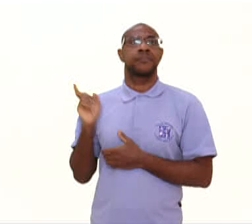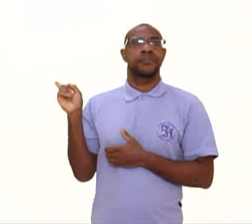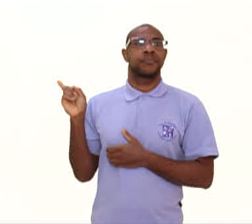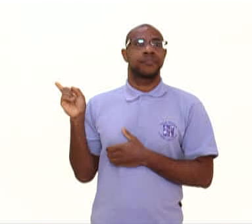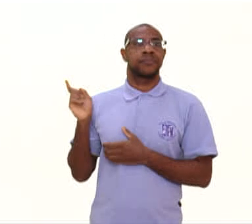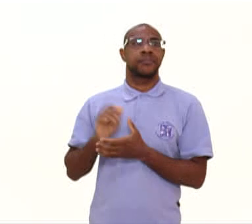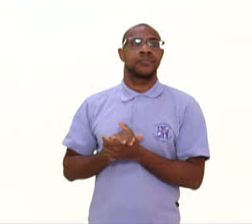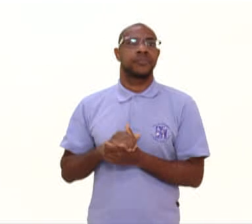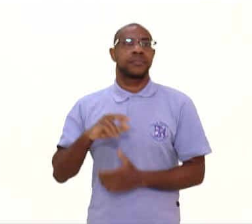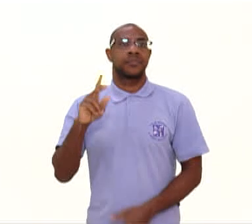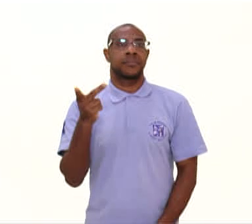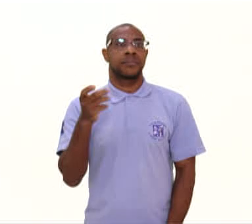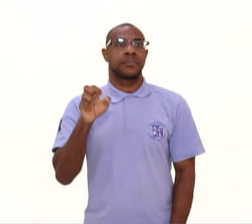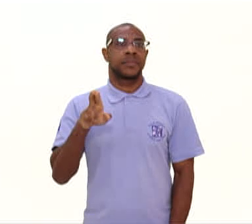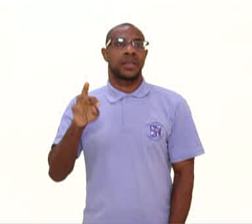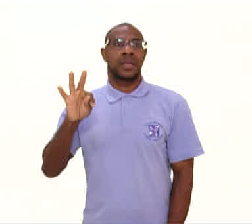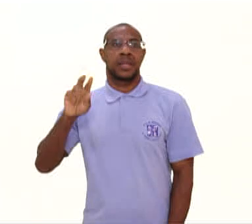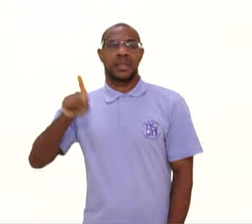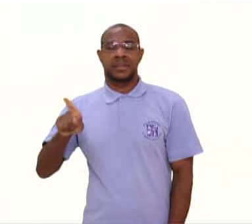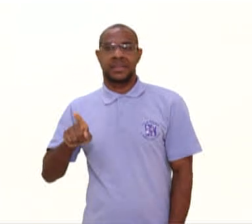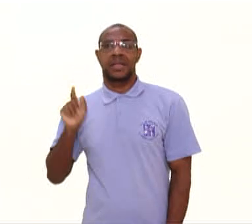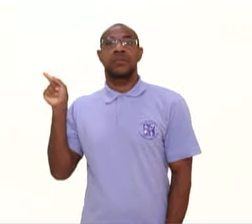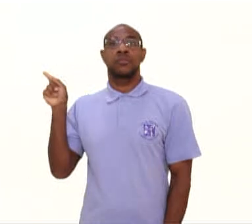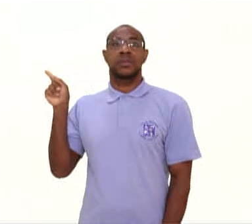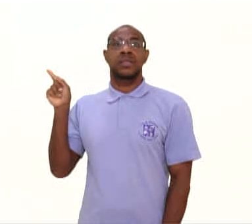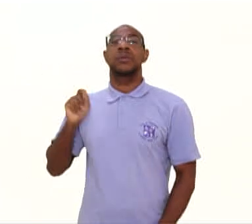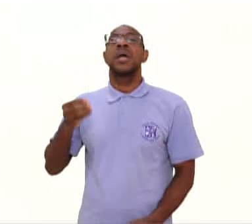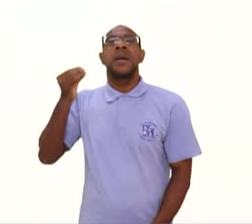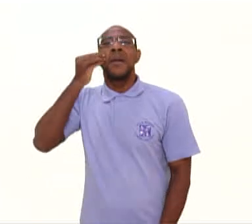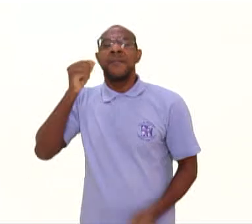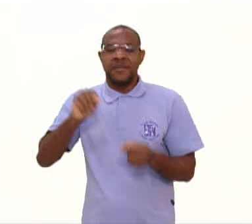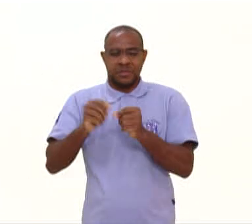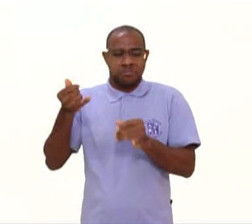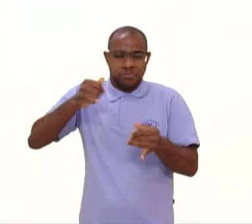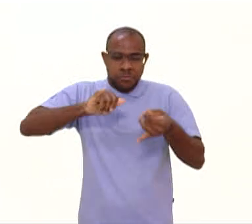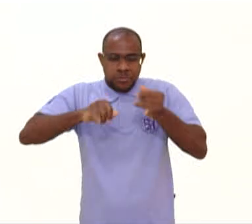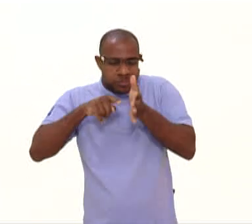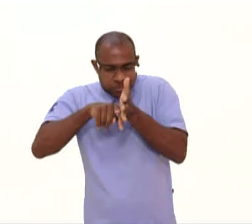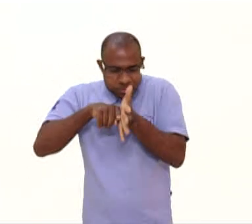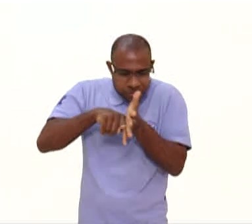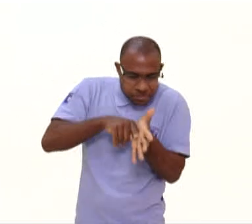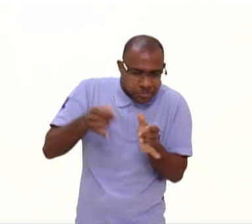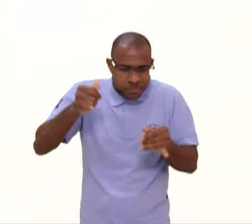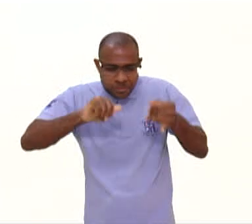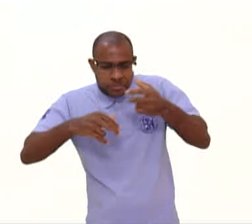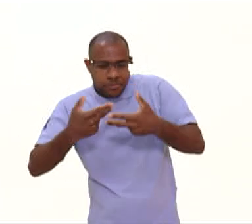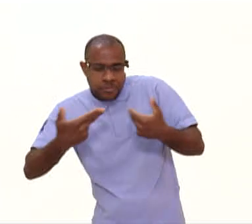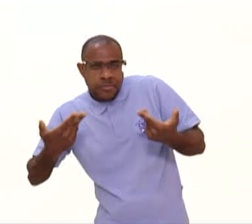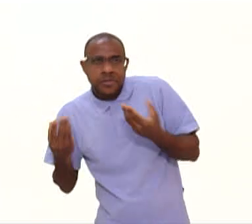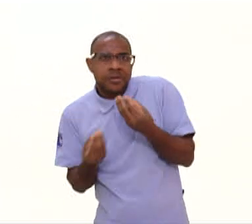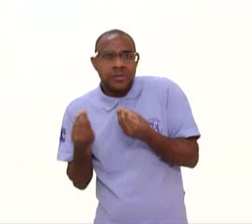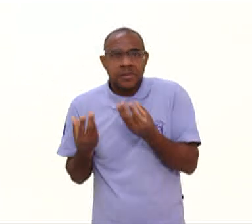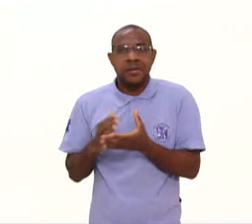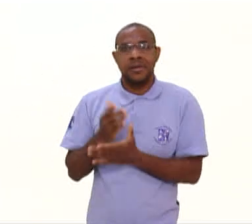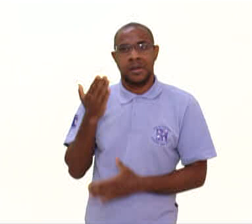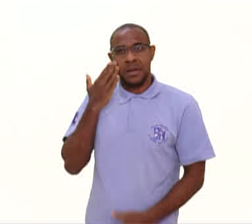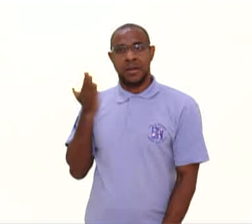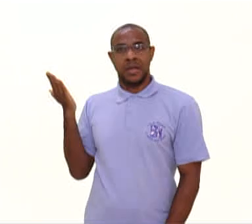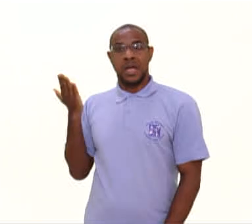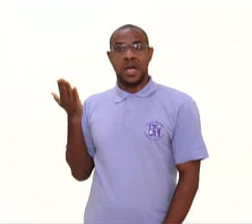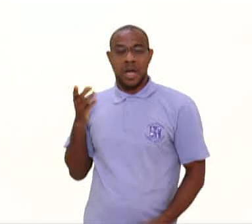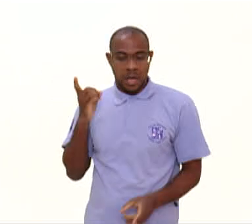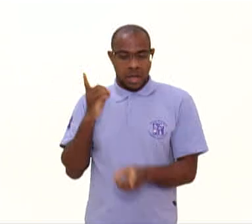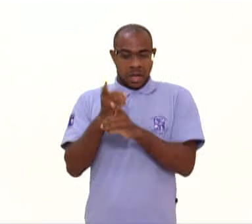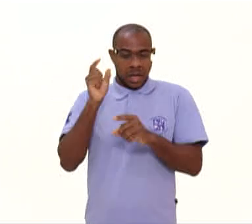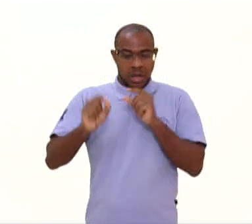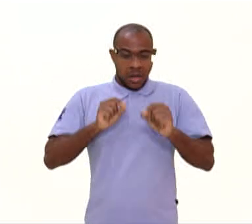Heinrich Hertz. Então, Hertz, através de experimento com bobinas ligadas a faiscadores,